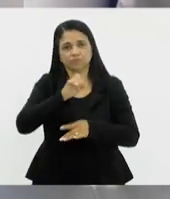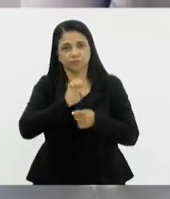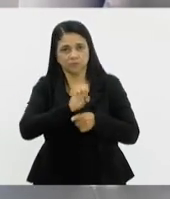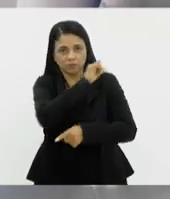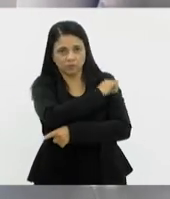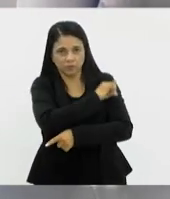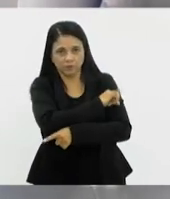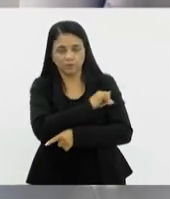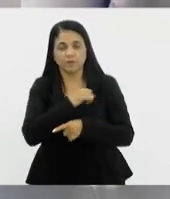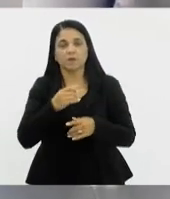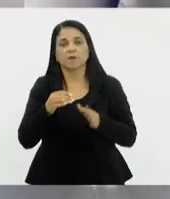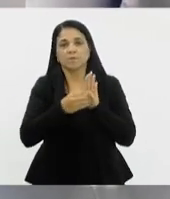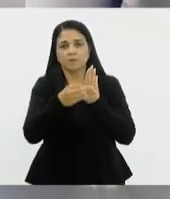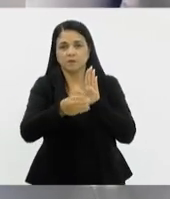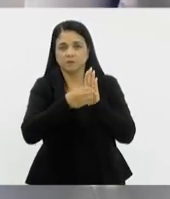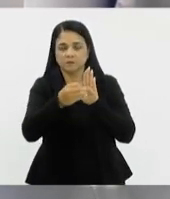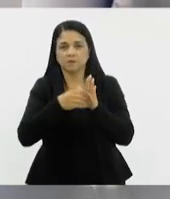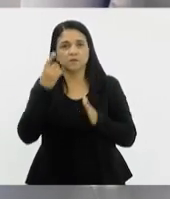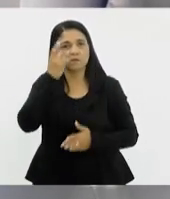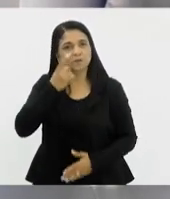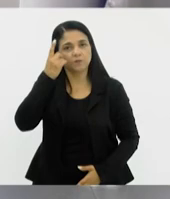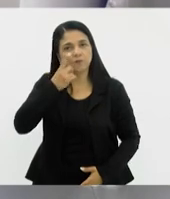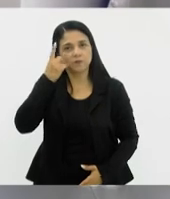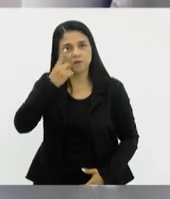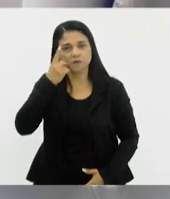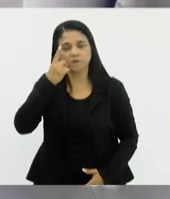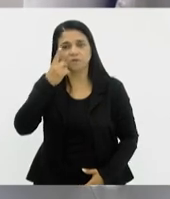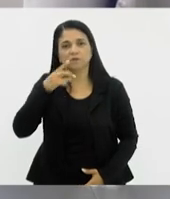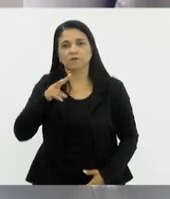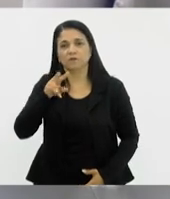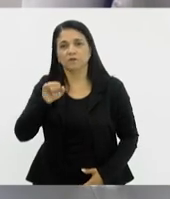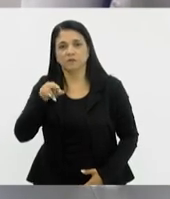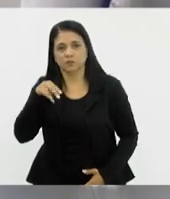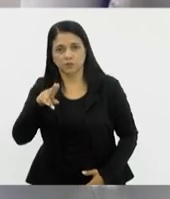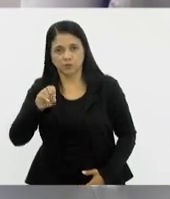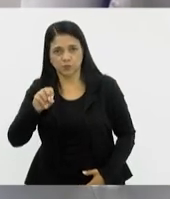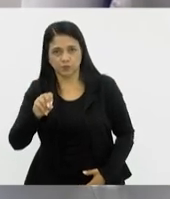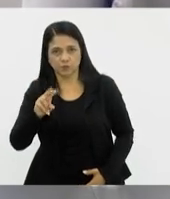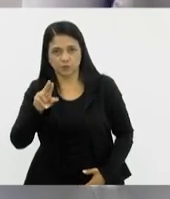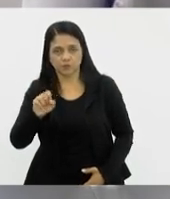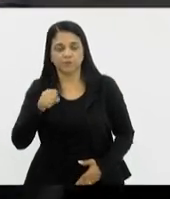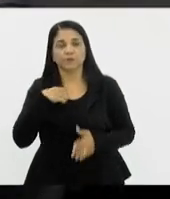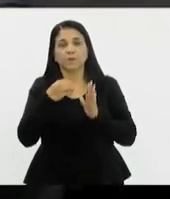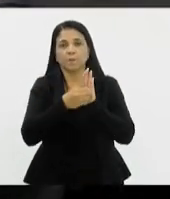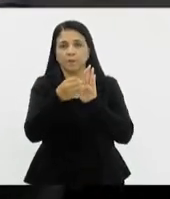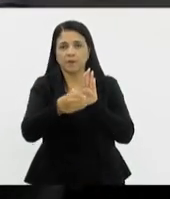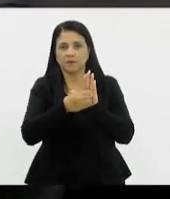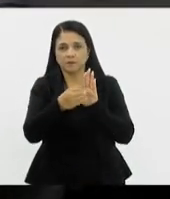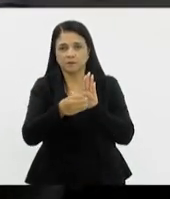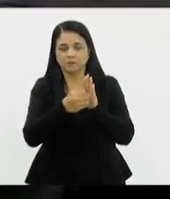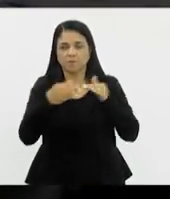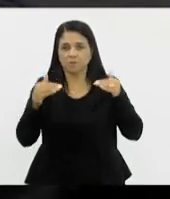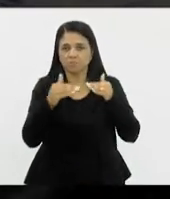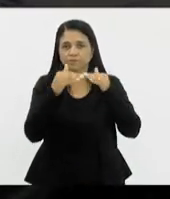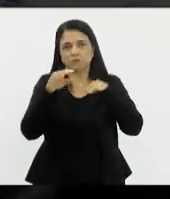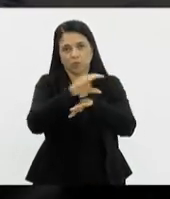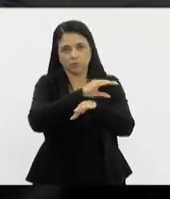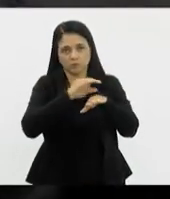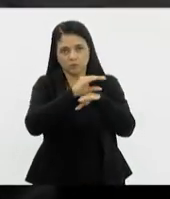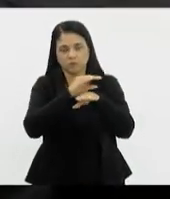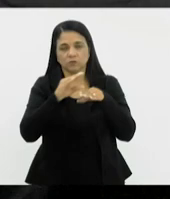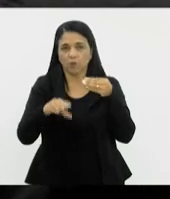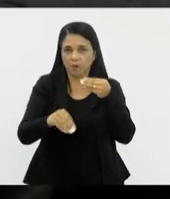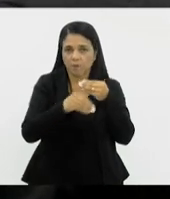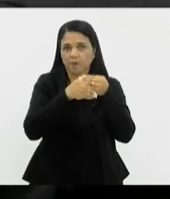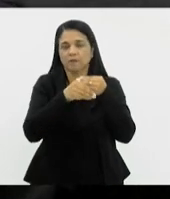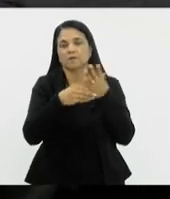providências. Para parecer, deputado Vinícius Cozzolino. Parecer pela constitucionalidade com emenda,